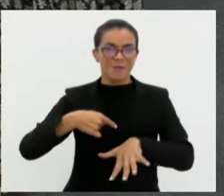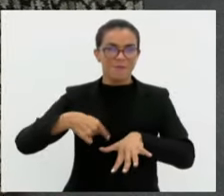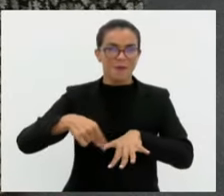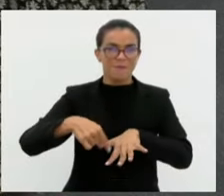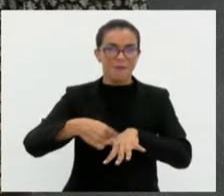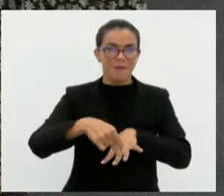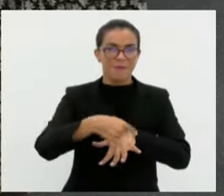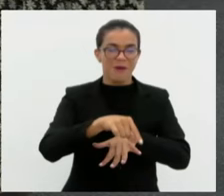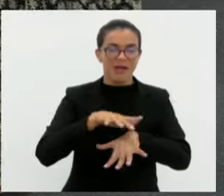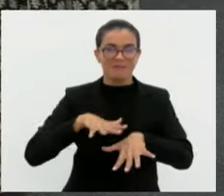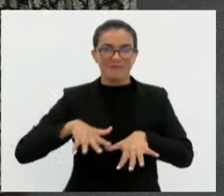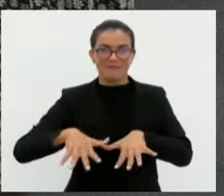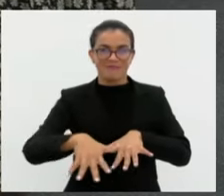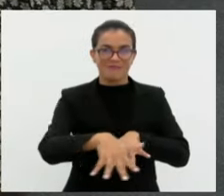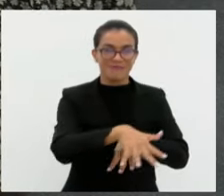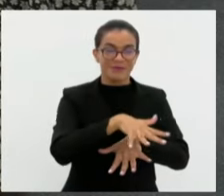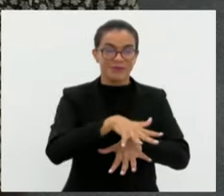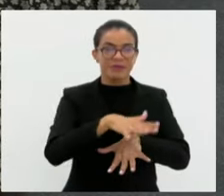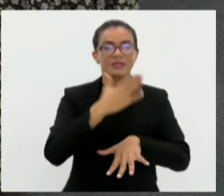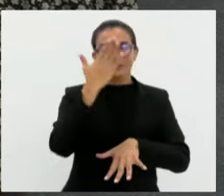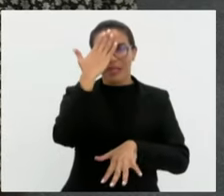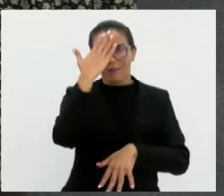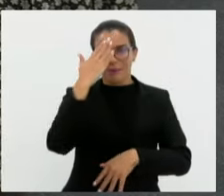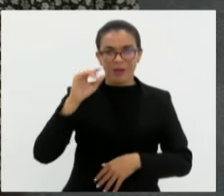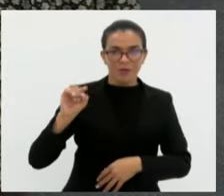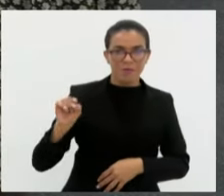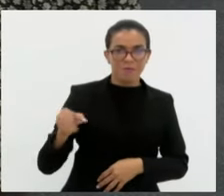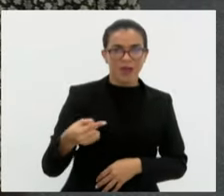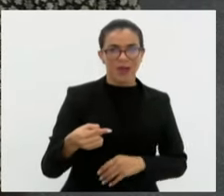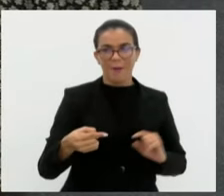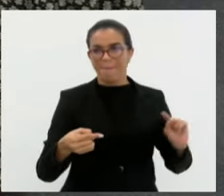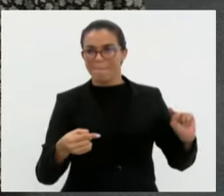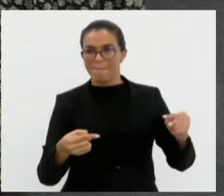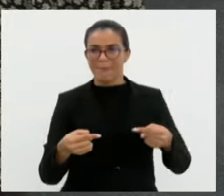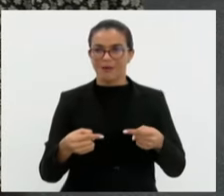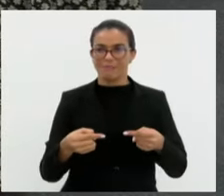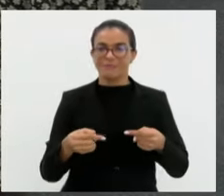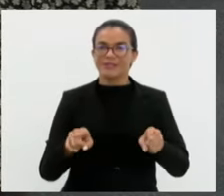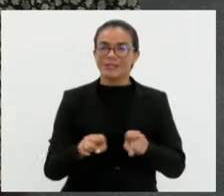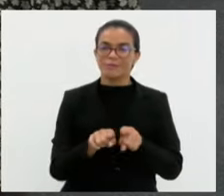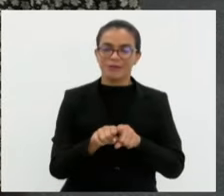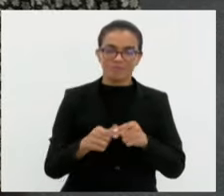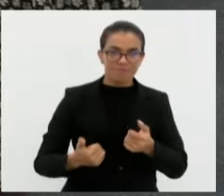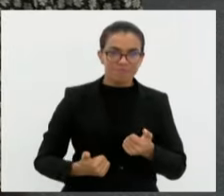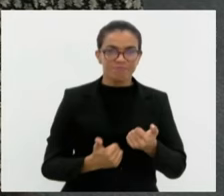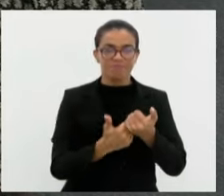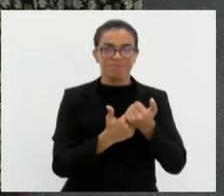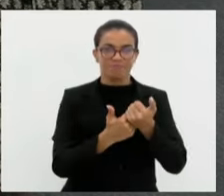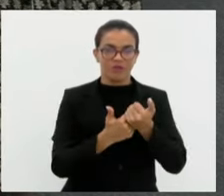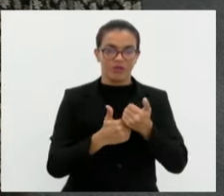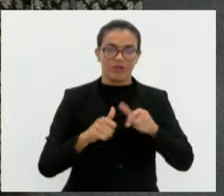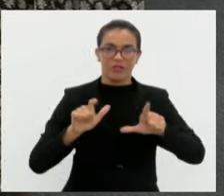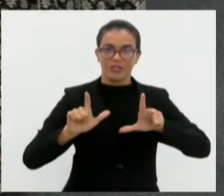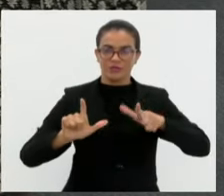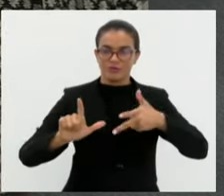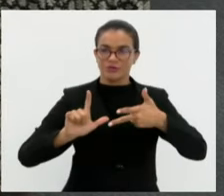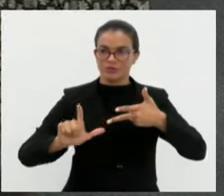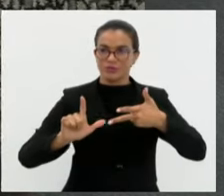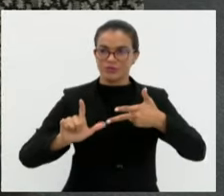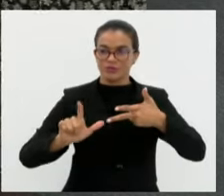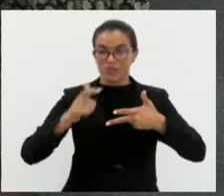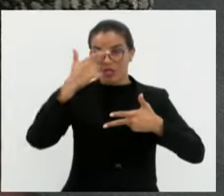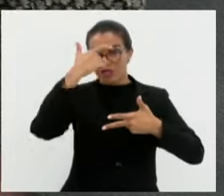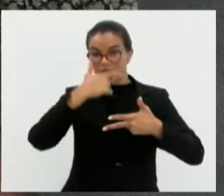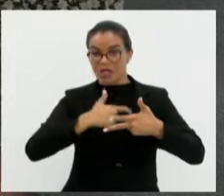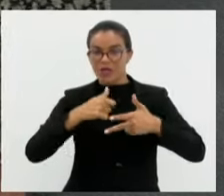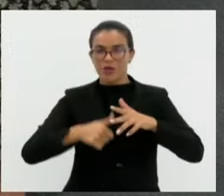dimensões, entendendo que as divergências compõem o parlamento e fortalecem a atuação do legislativo, eu, como líder